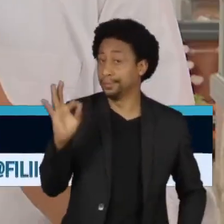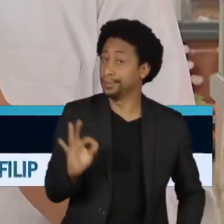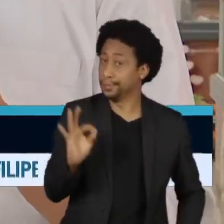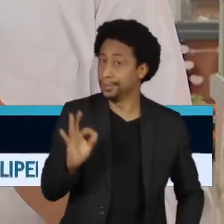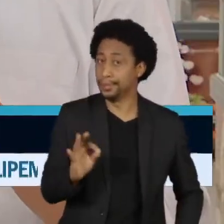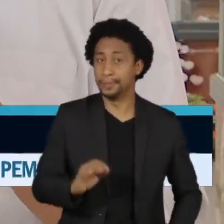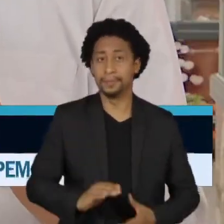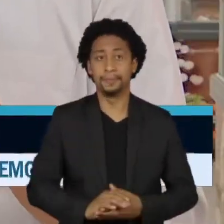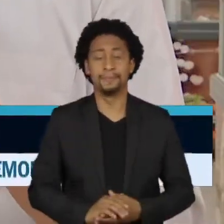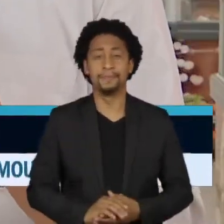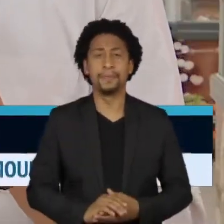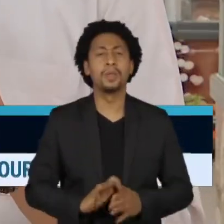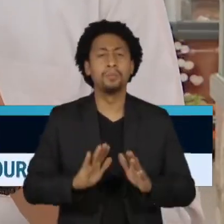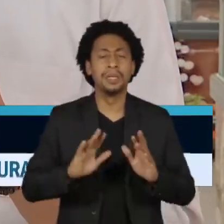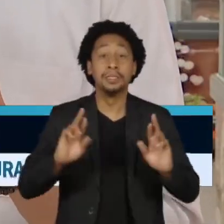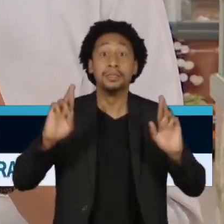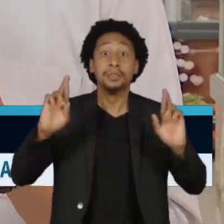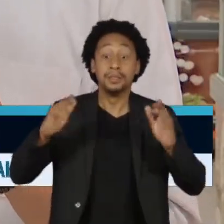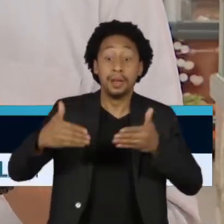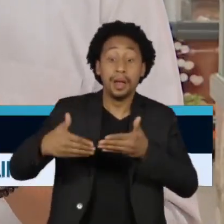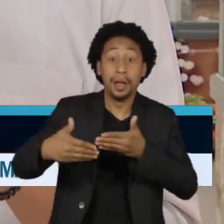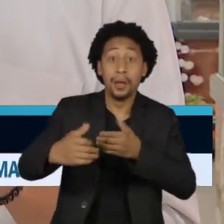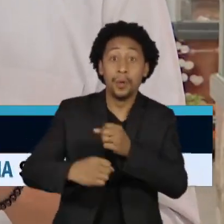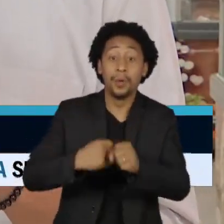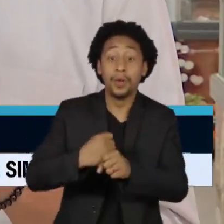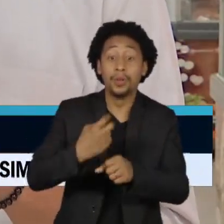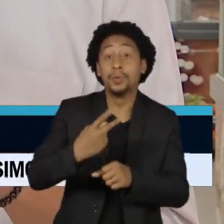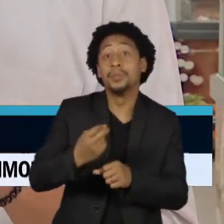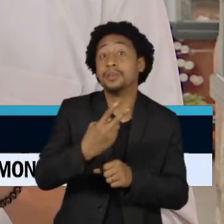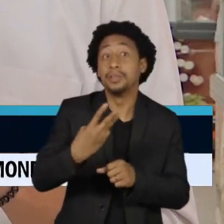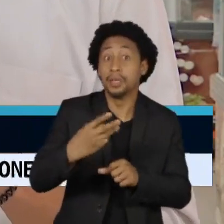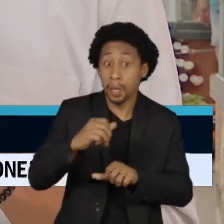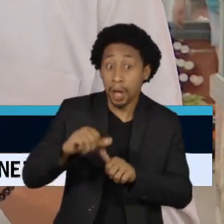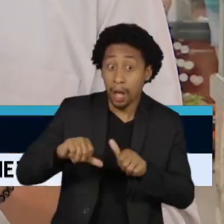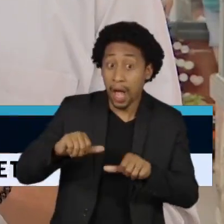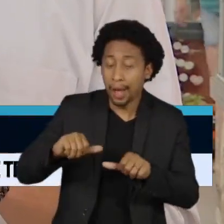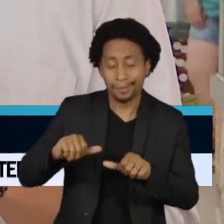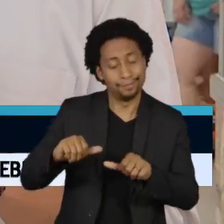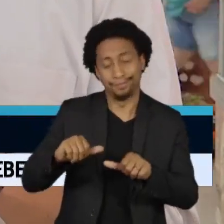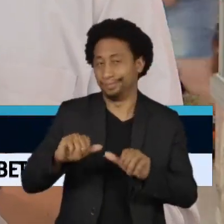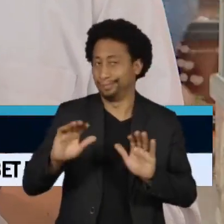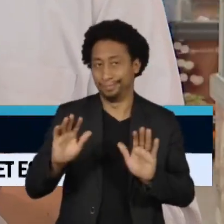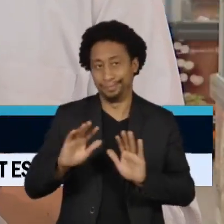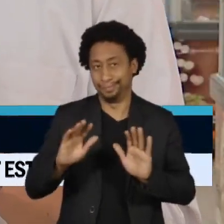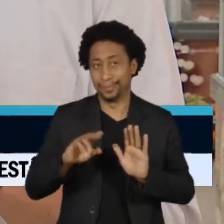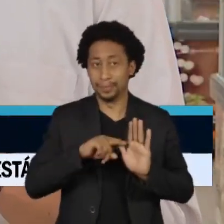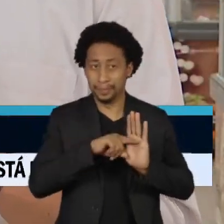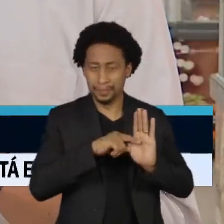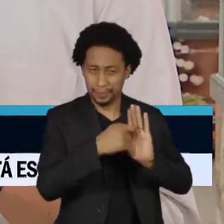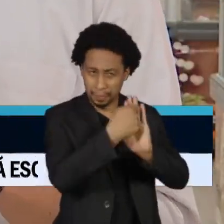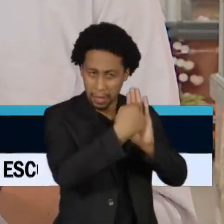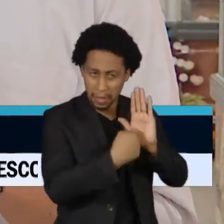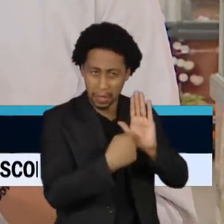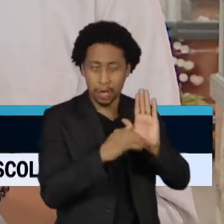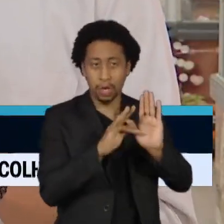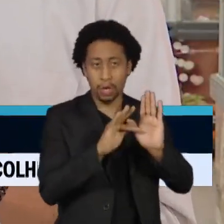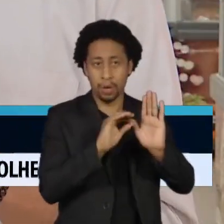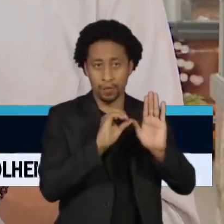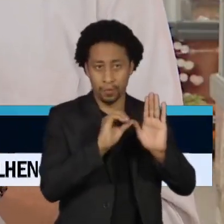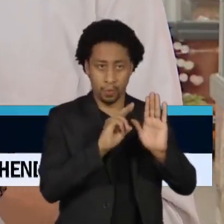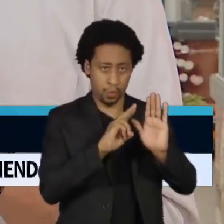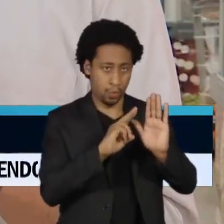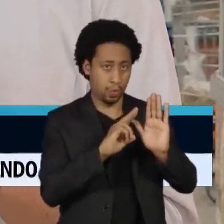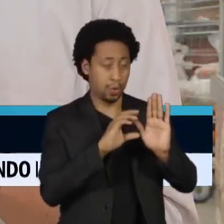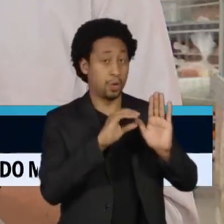5,64%. Mas a expectativa para o ano que vem não é de grandes mudanças. Segundo o boletim Focus do Banco Central, divulgado nesta